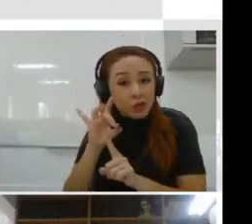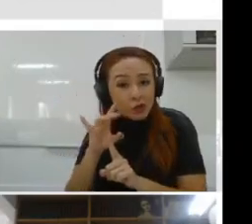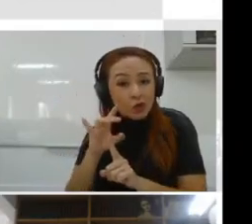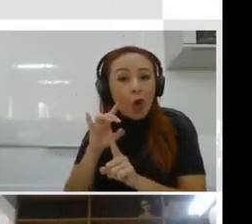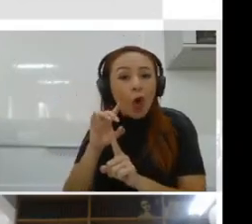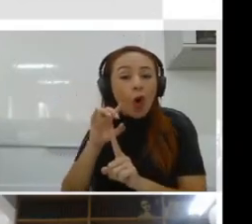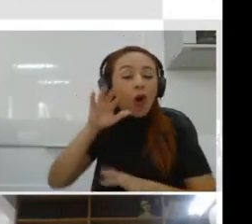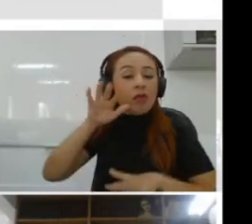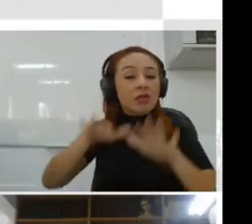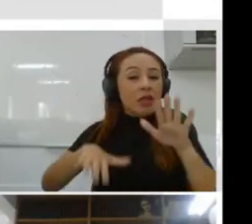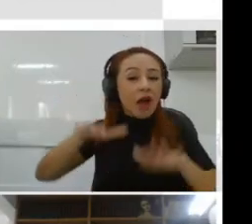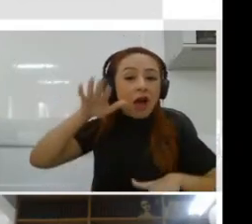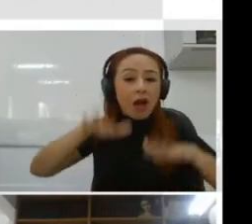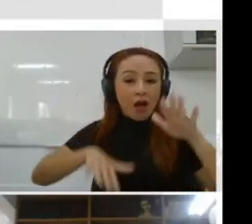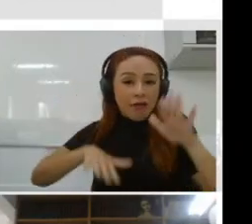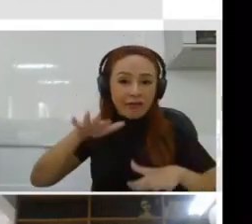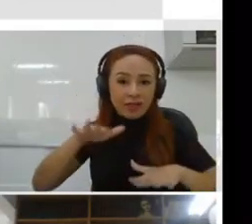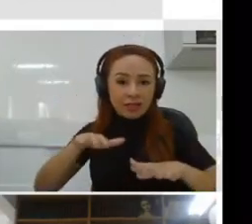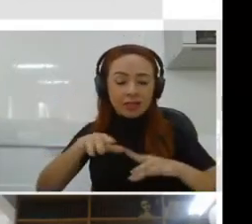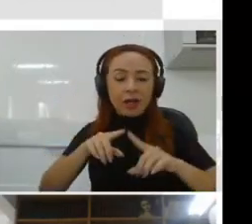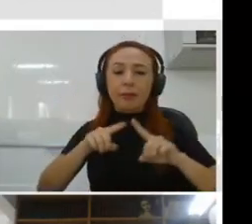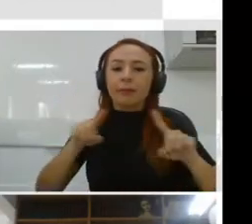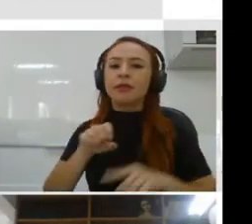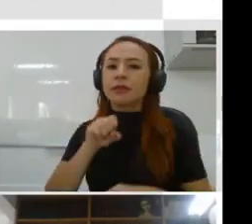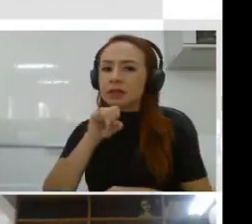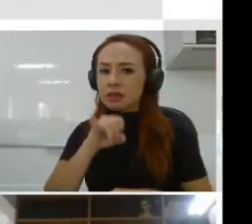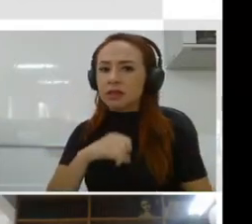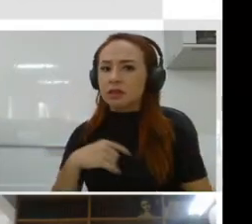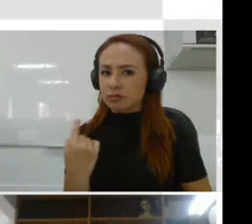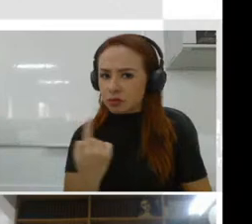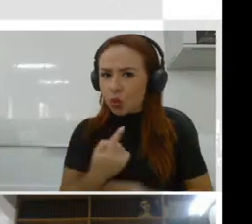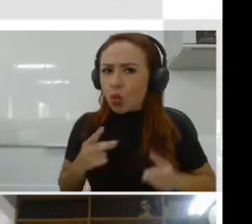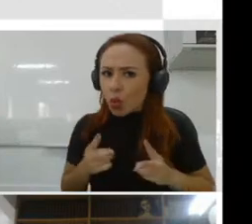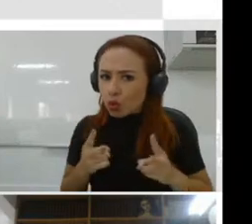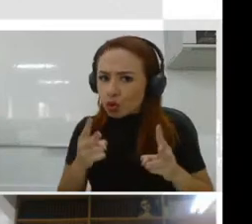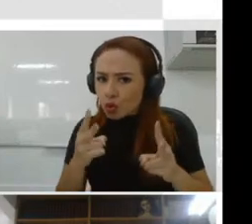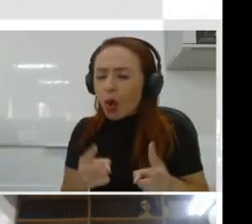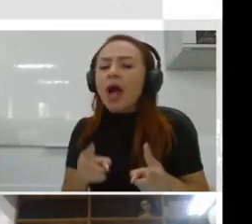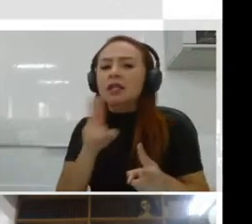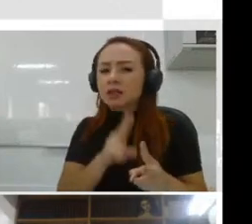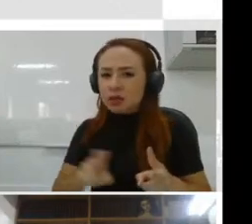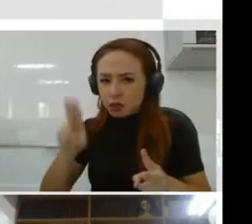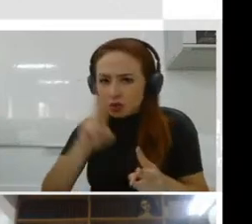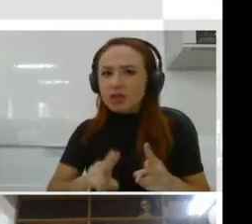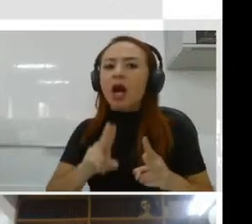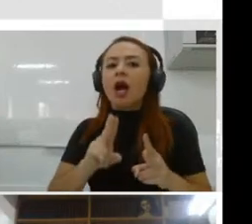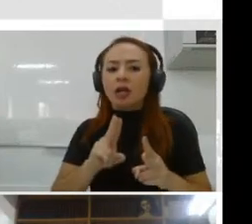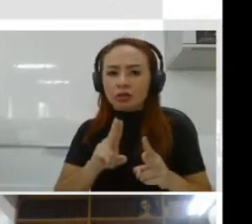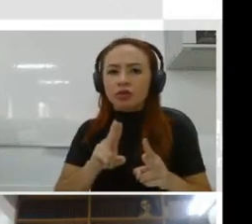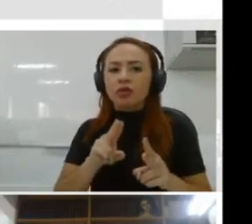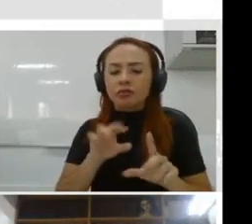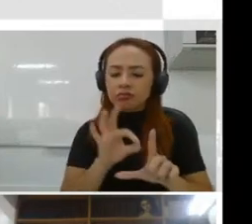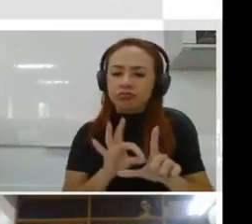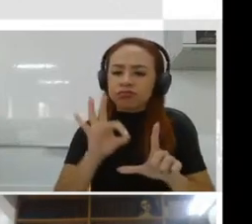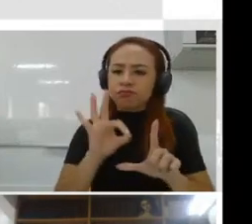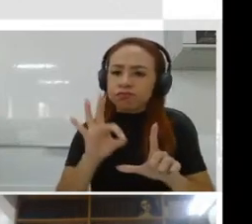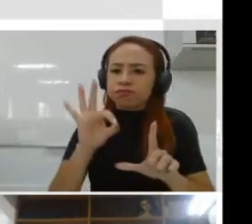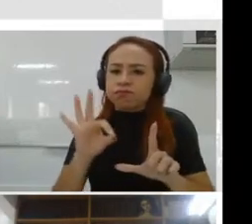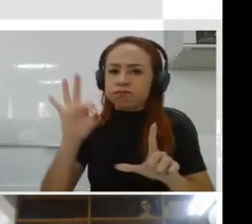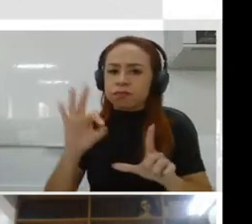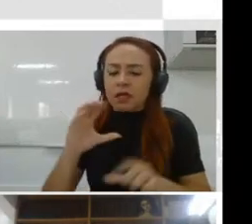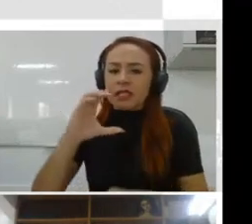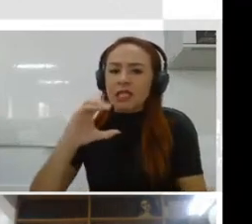os níveis, né, de emissões de CO2 de 2016, na verdade, como vocês viram, os níveis são hoje muito maiores. Não chegam a